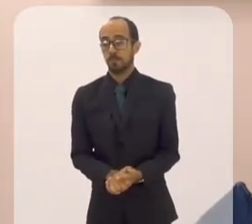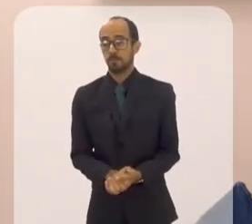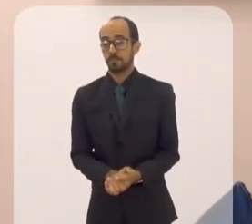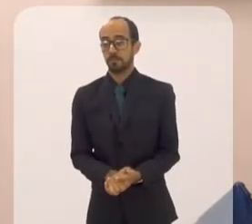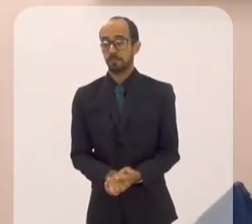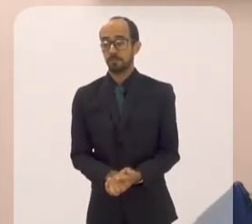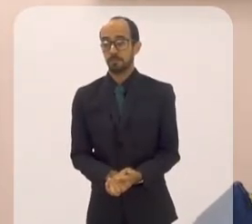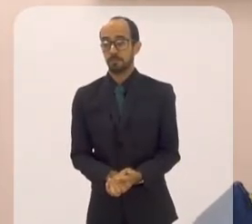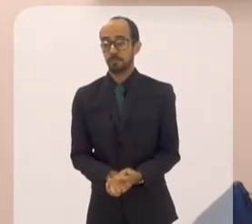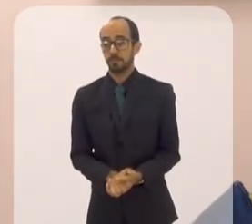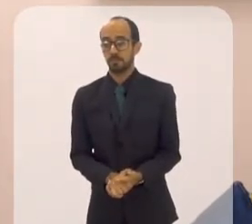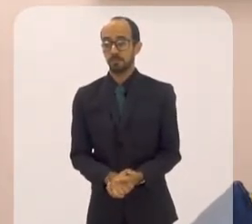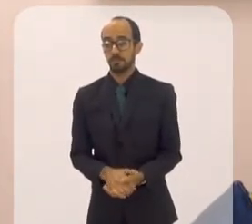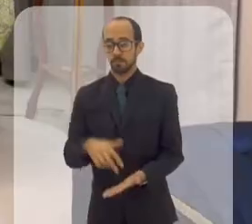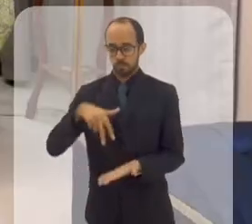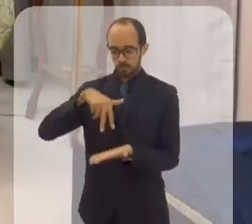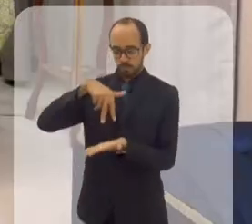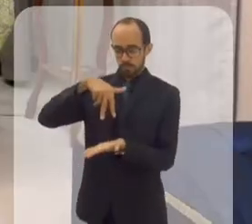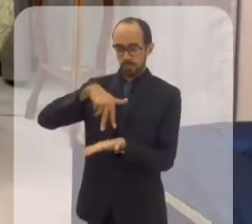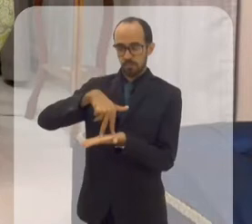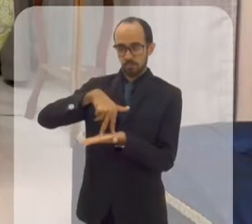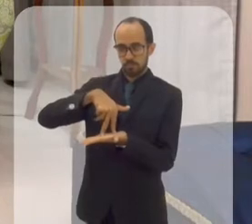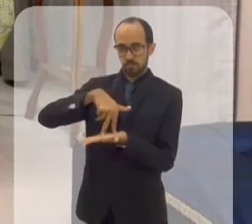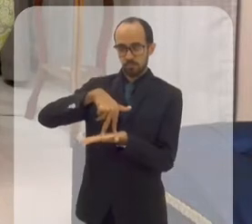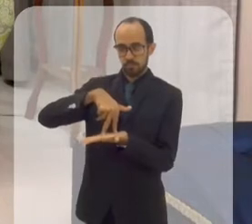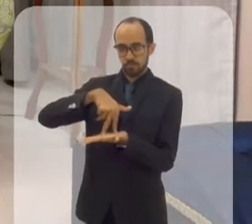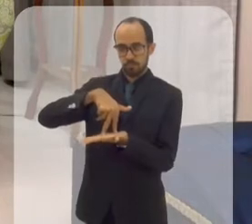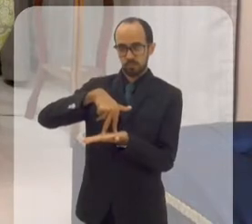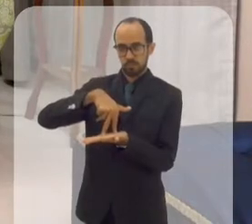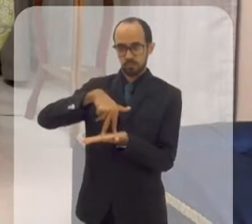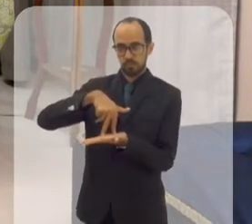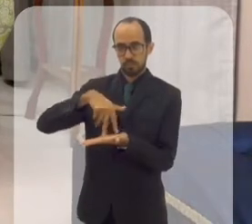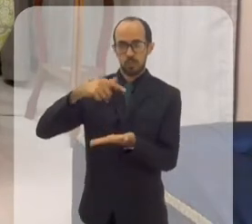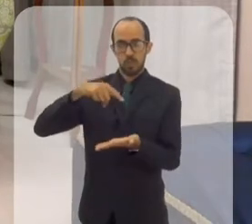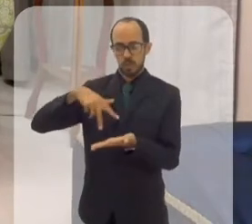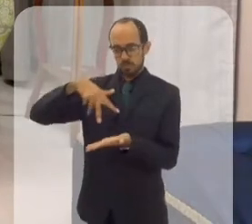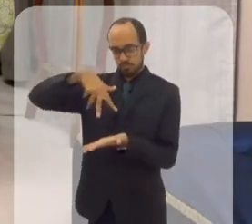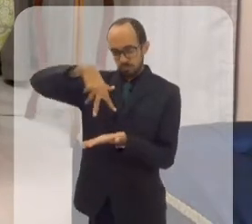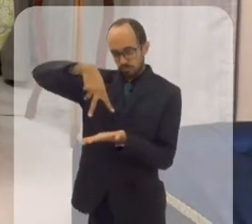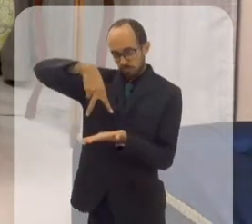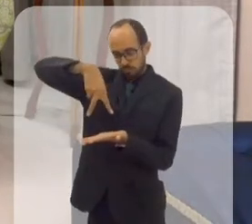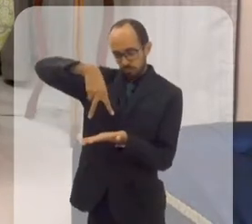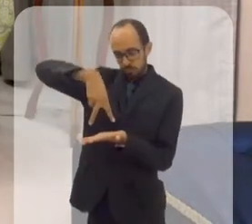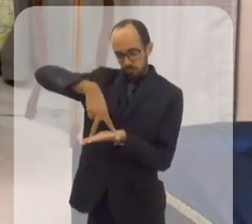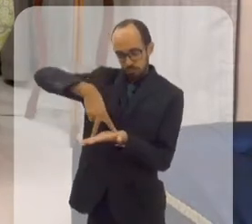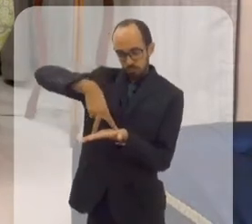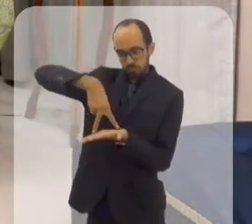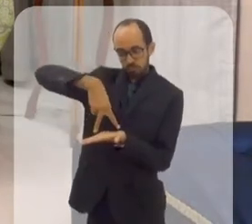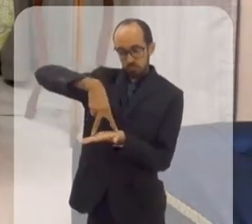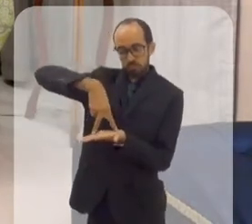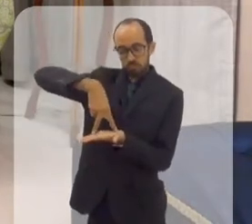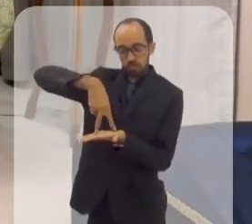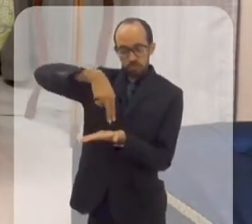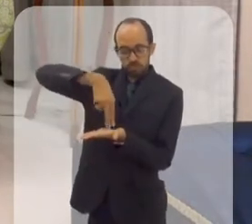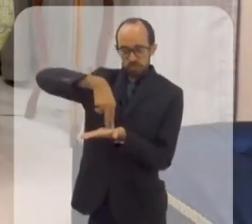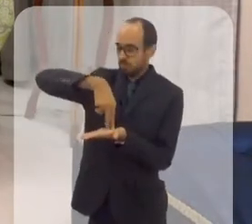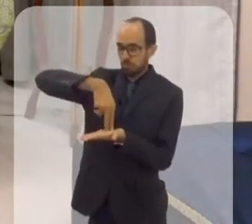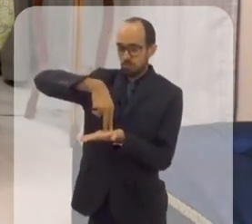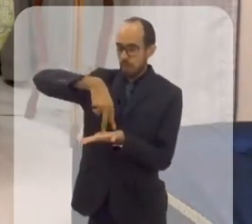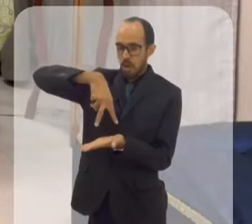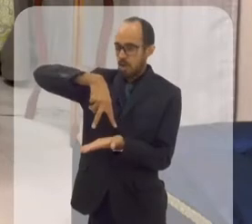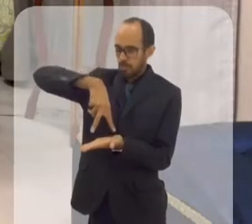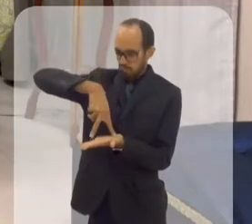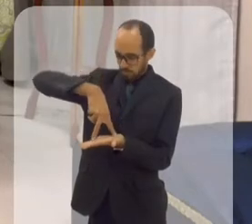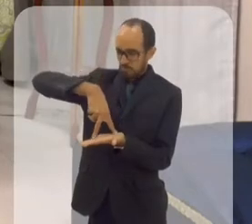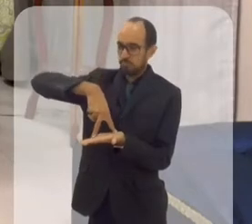falado. É, lateralidade do corpo. Pode ser essa aqui. Ó, afastei a perna, né? Vou trabalhar